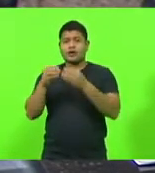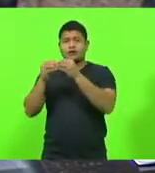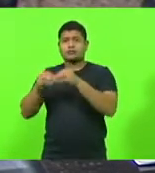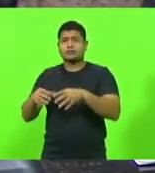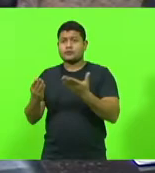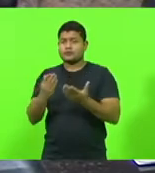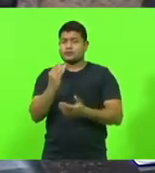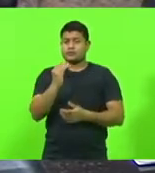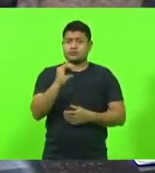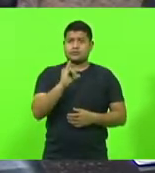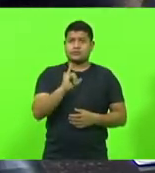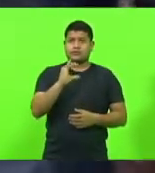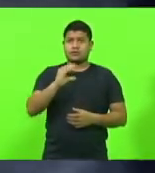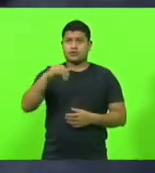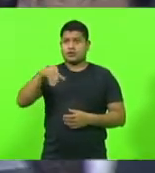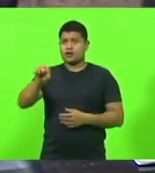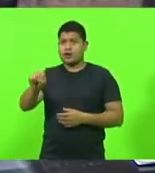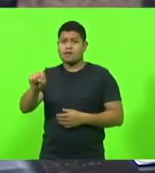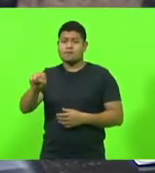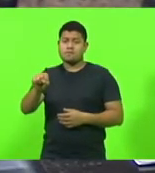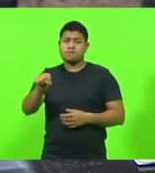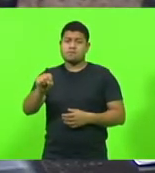ICMS,